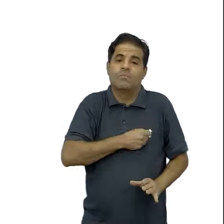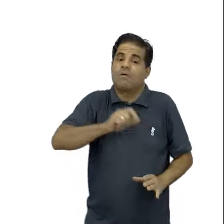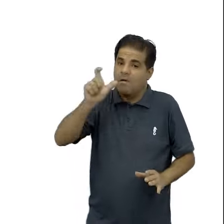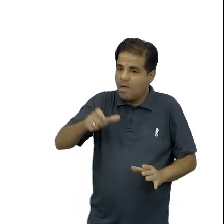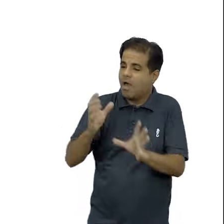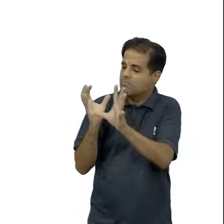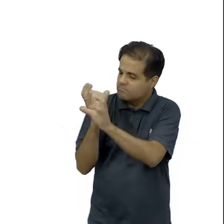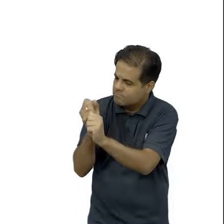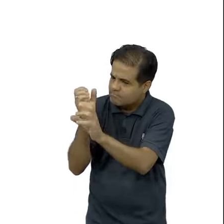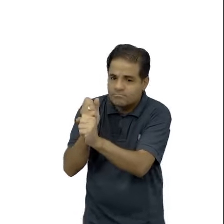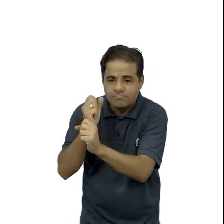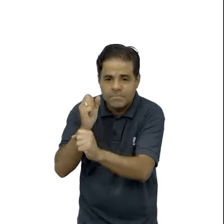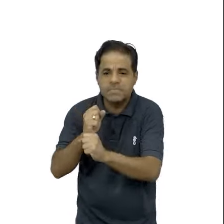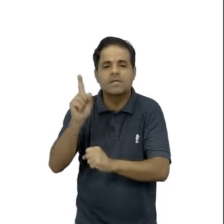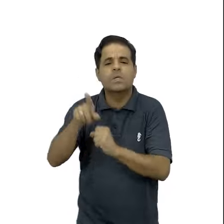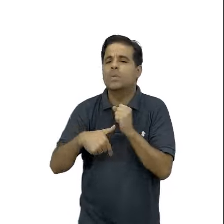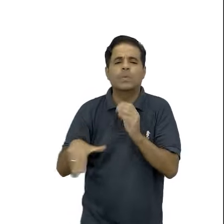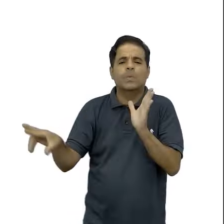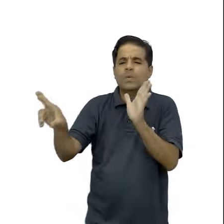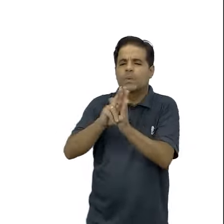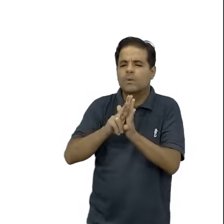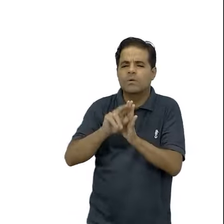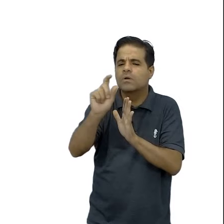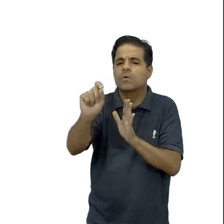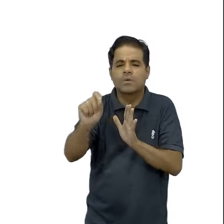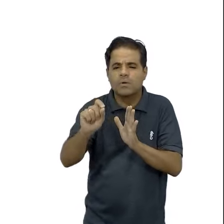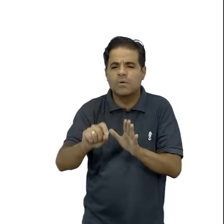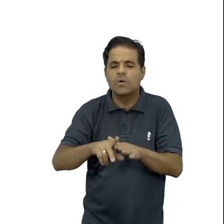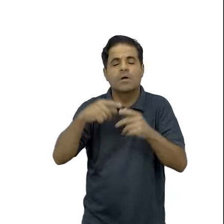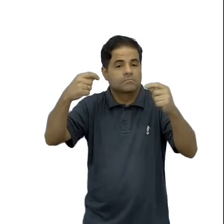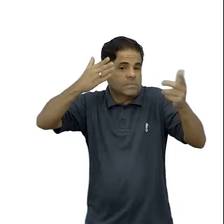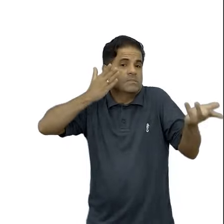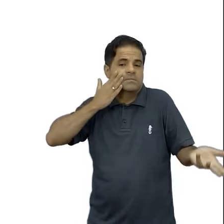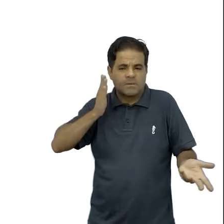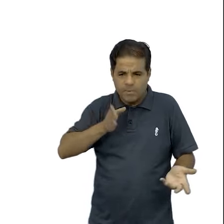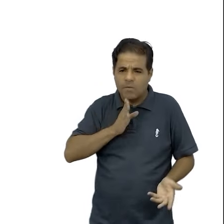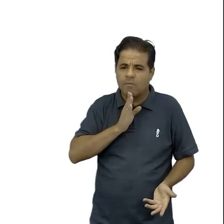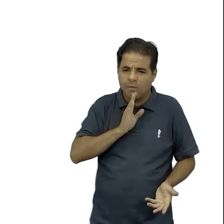essa contagem representa, dessa contagem.